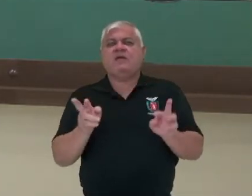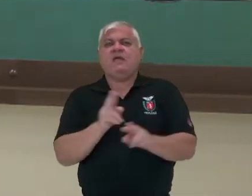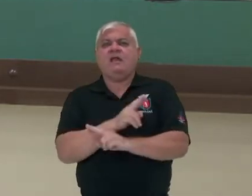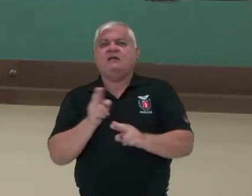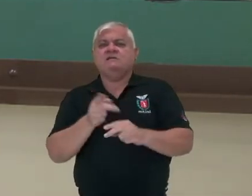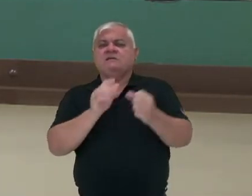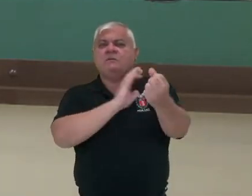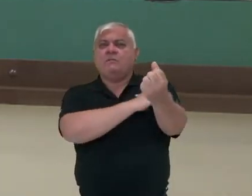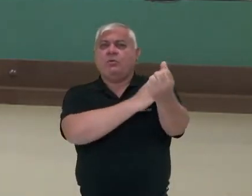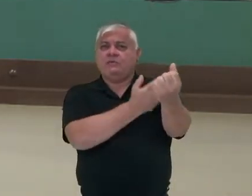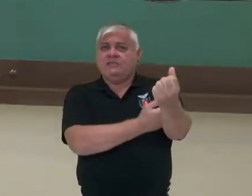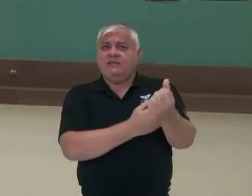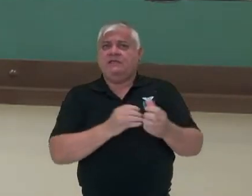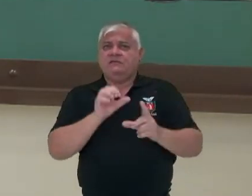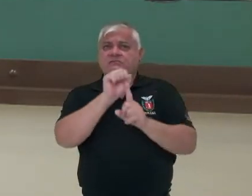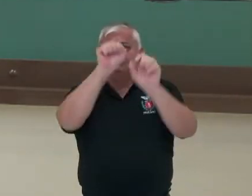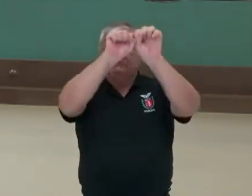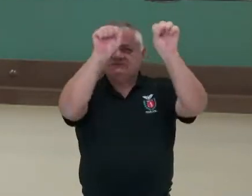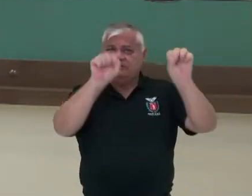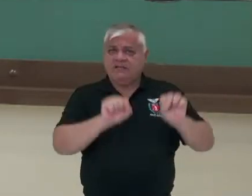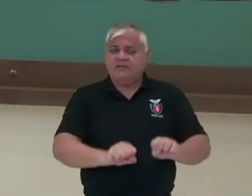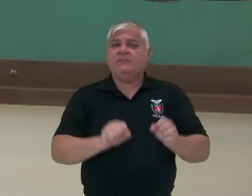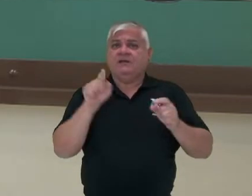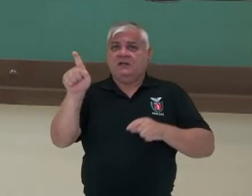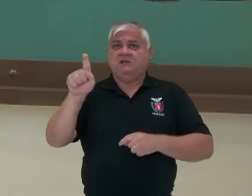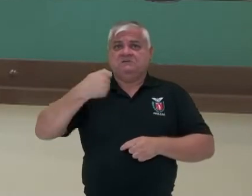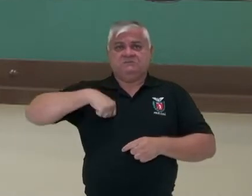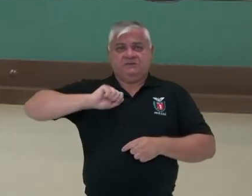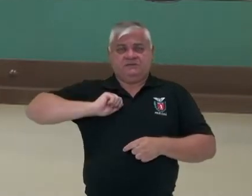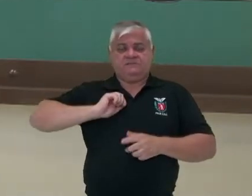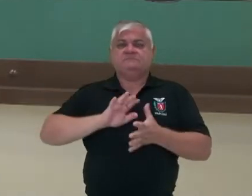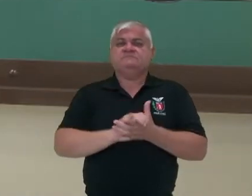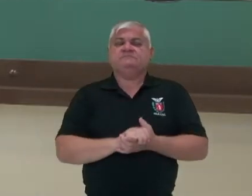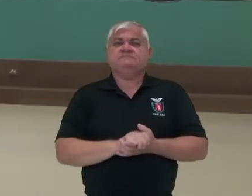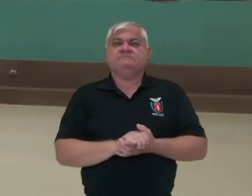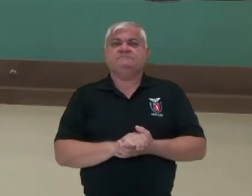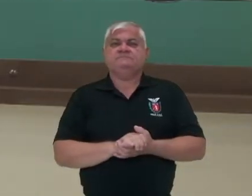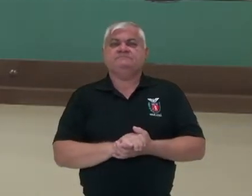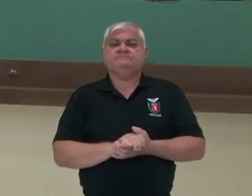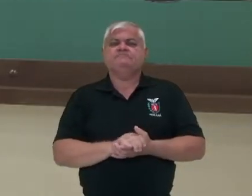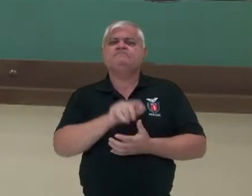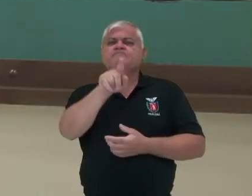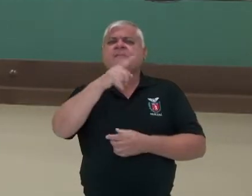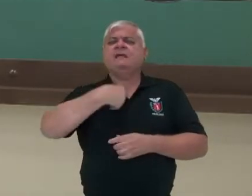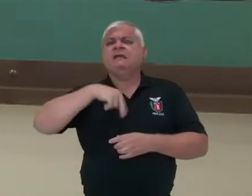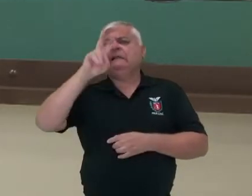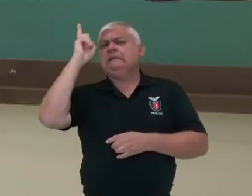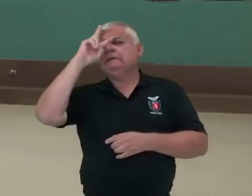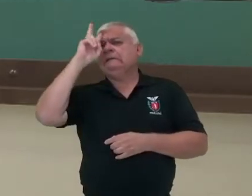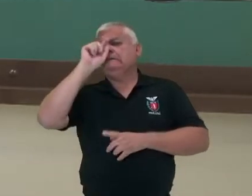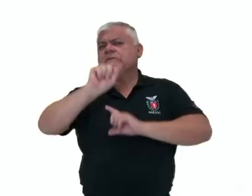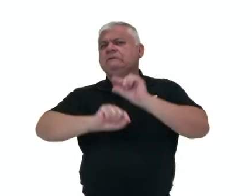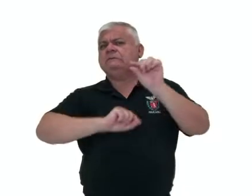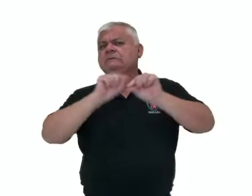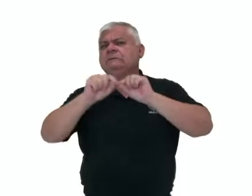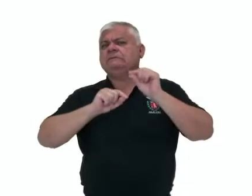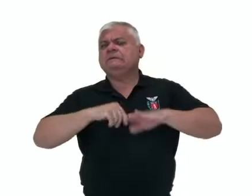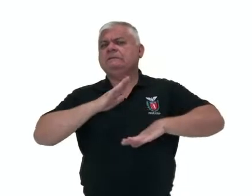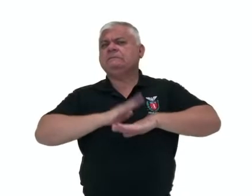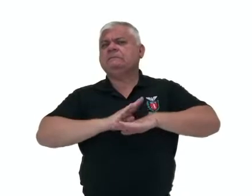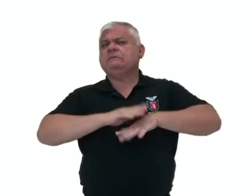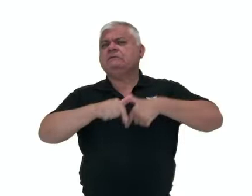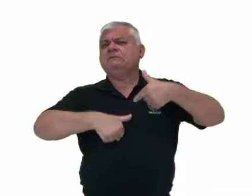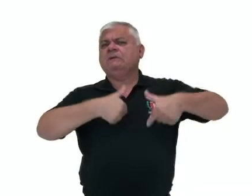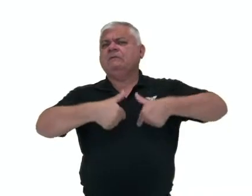de poder no sistema colonial espanhol, tá? Então veja. Você lembra qual era o tipo de mão de